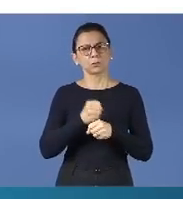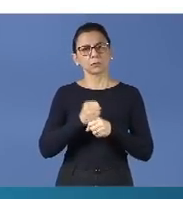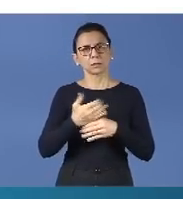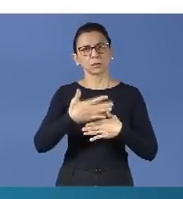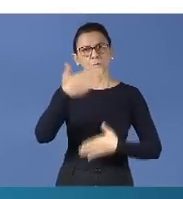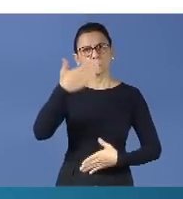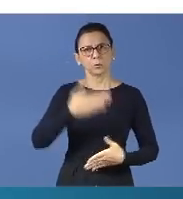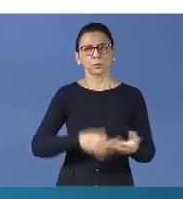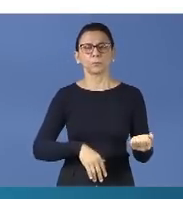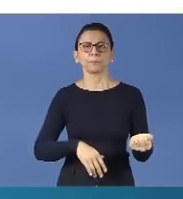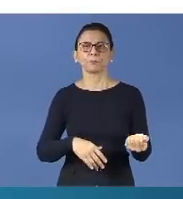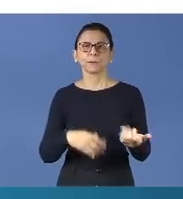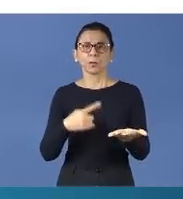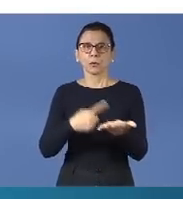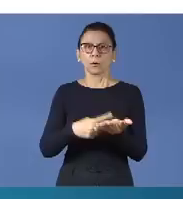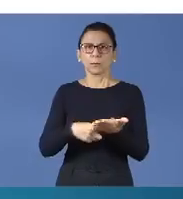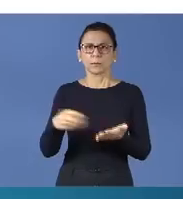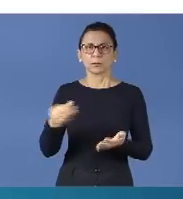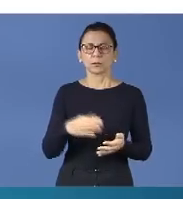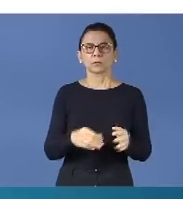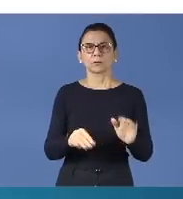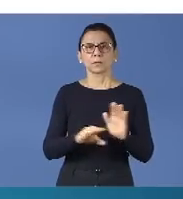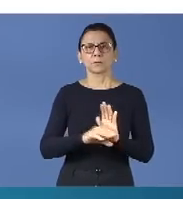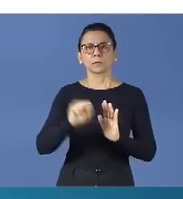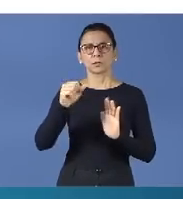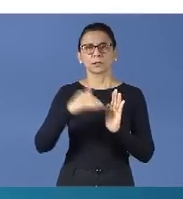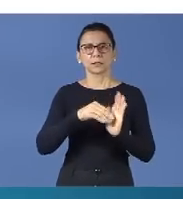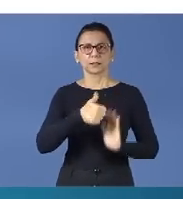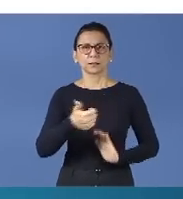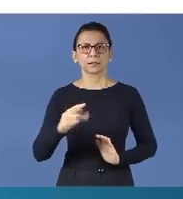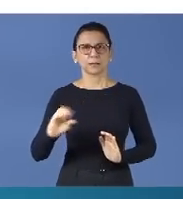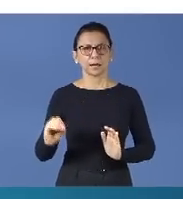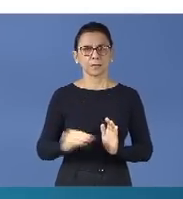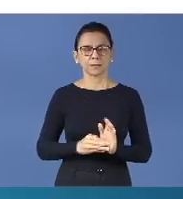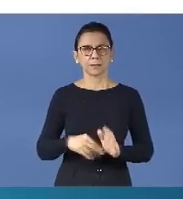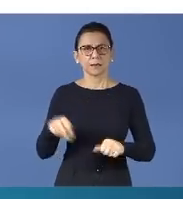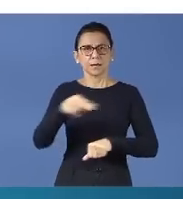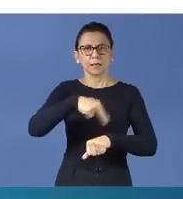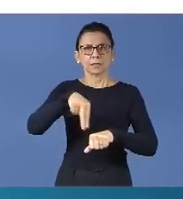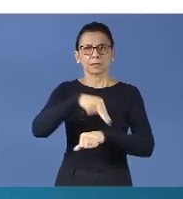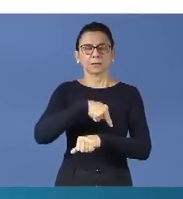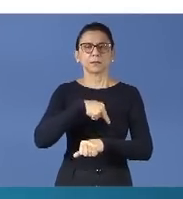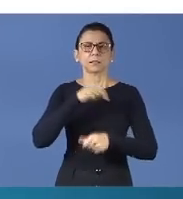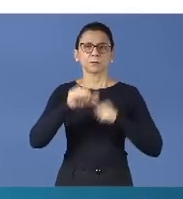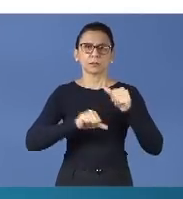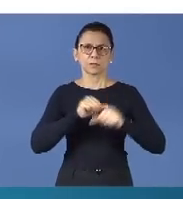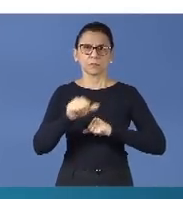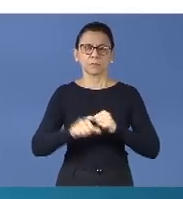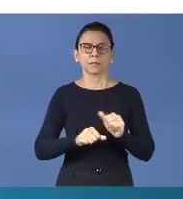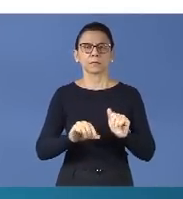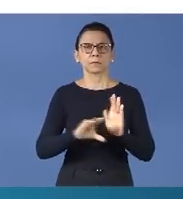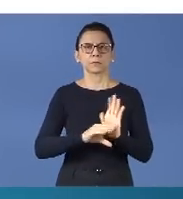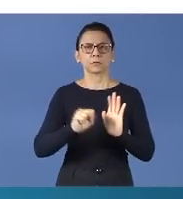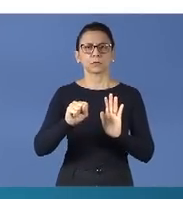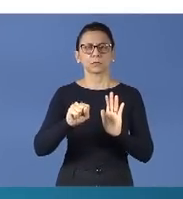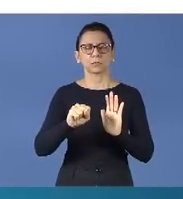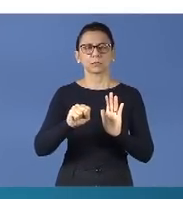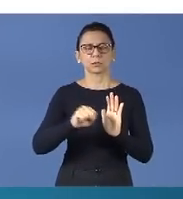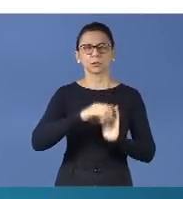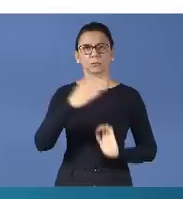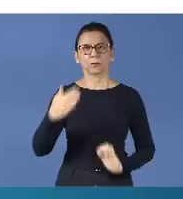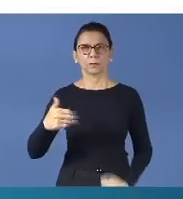de 8 a 10. Na reforma da nação, temos de 11 a 13. Então, esses